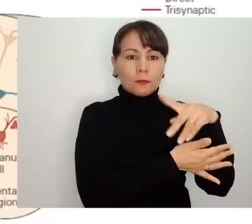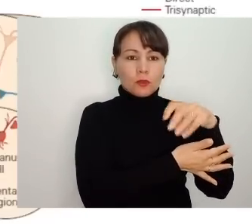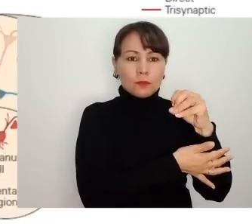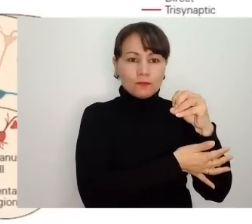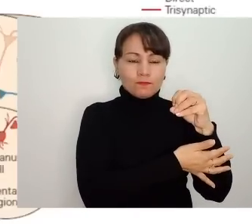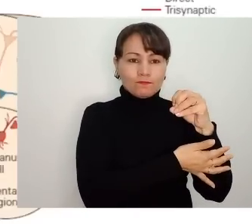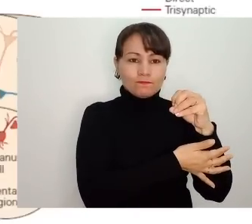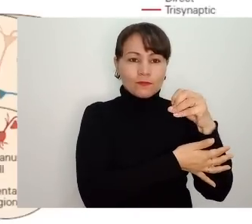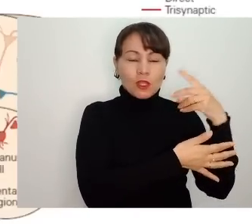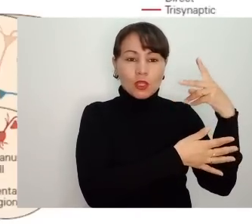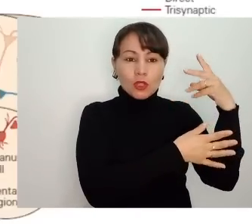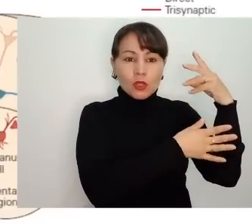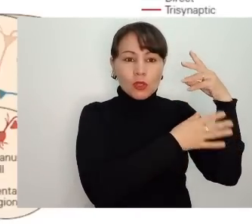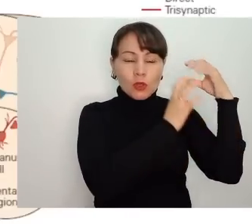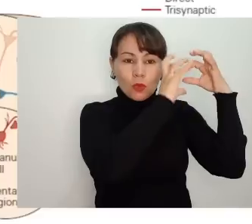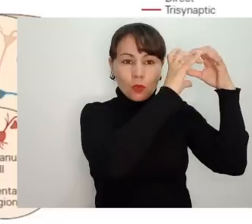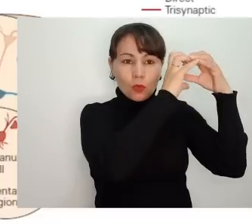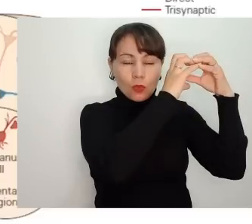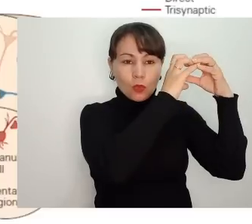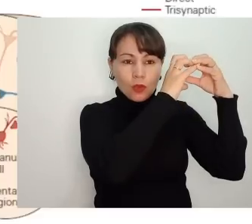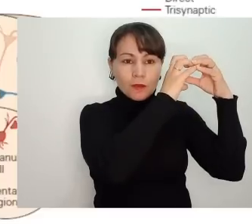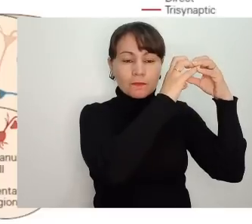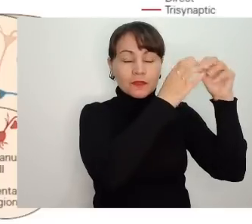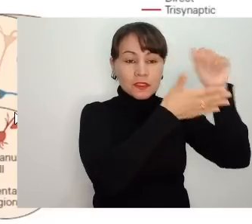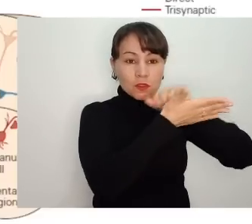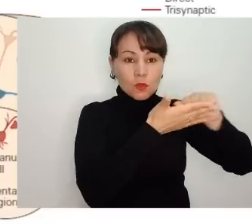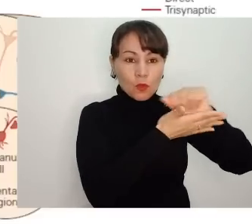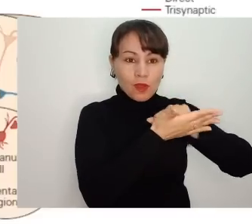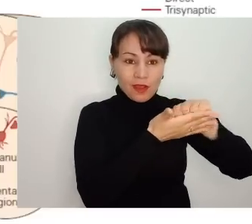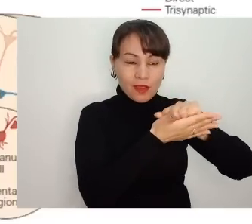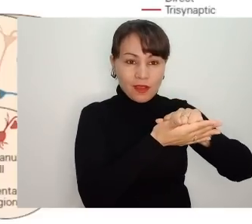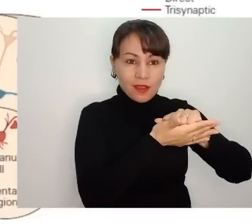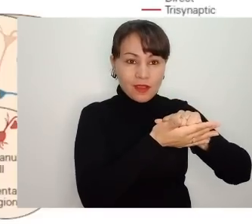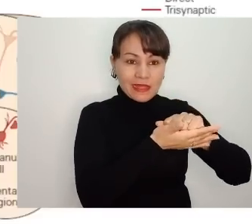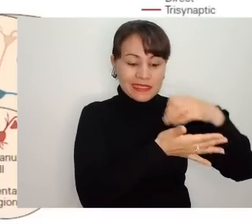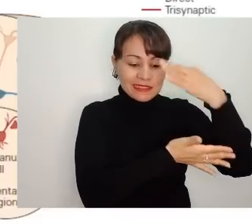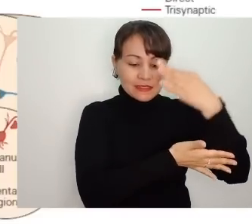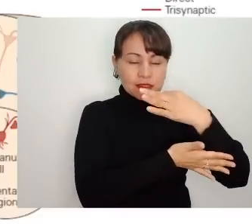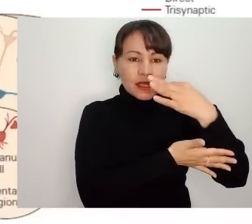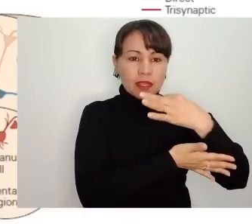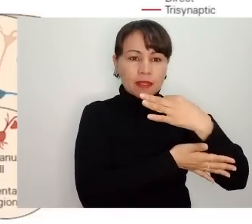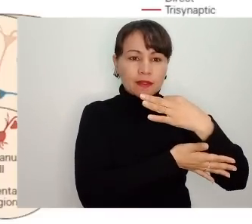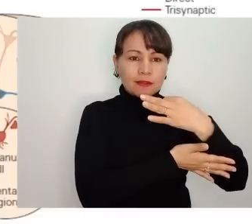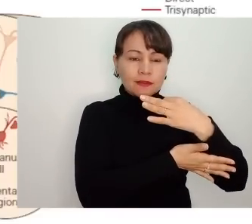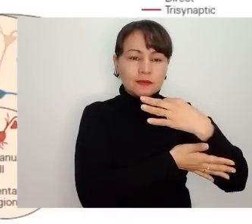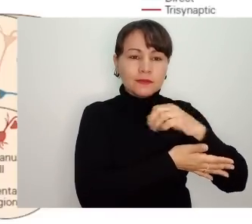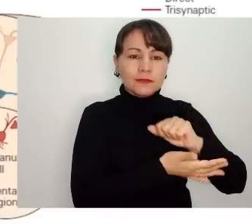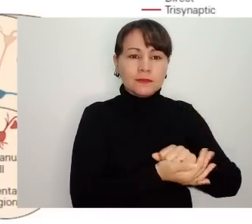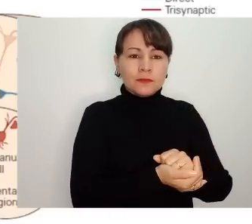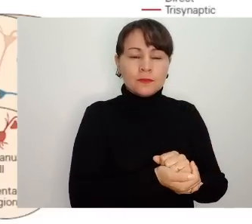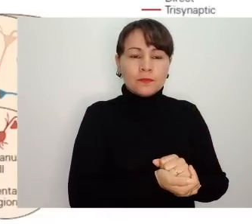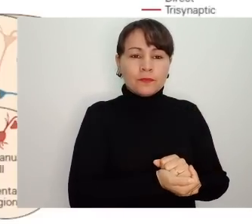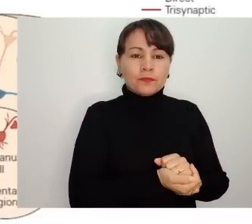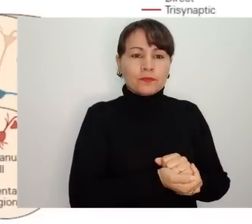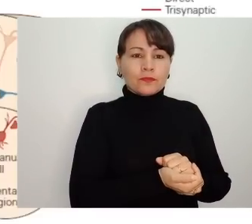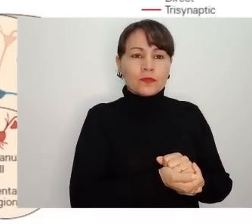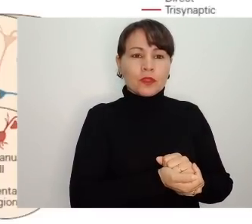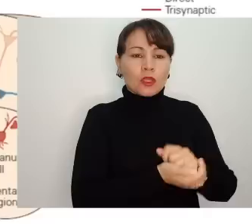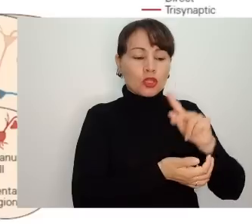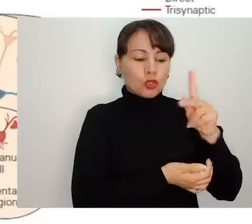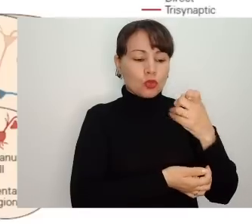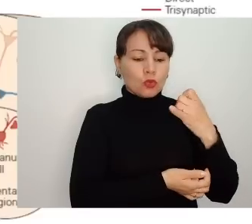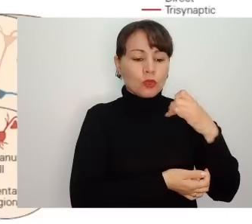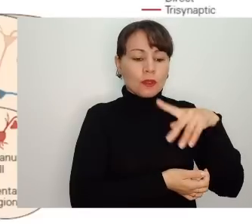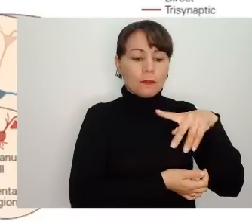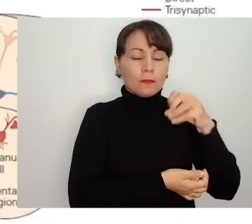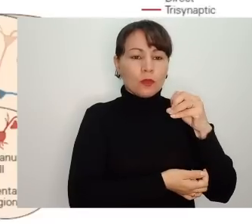hipocampo, regiões do córtex peririnal, que são áreas específicas